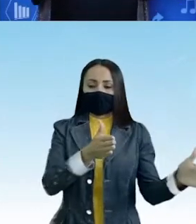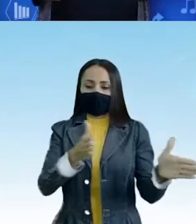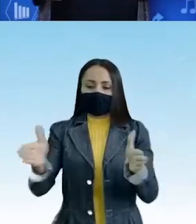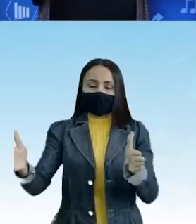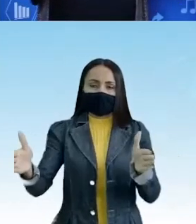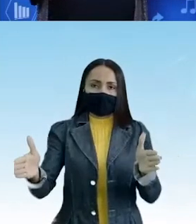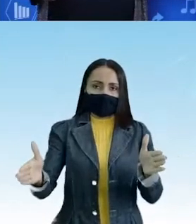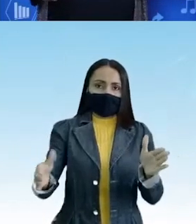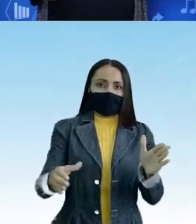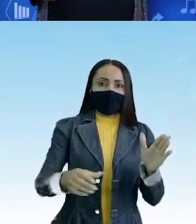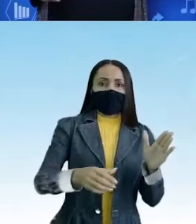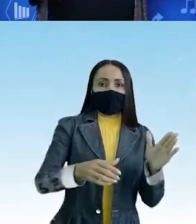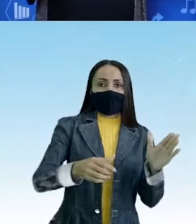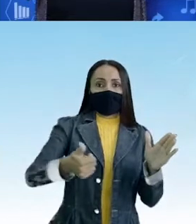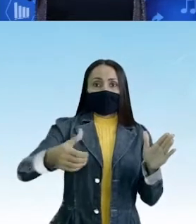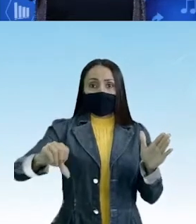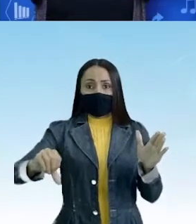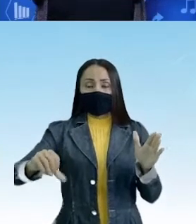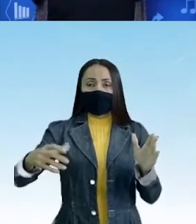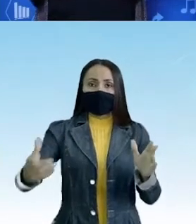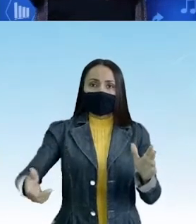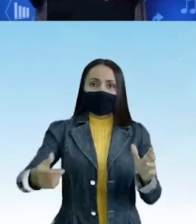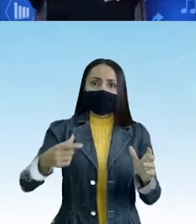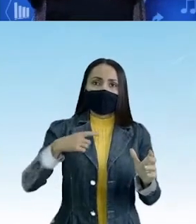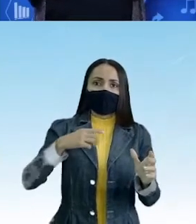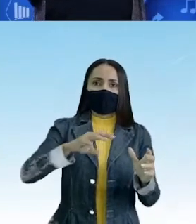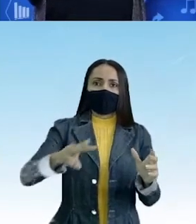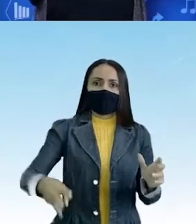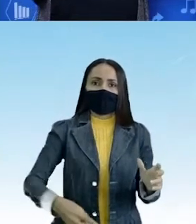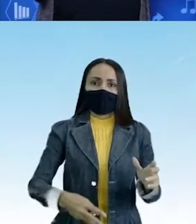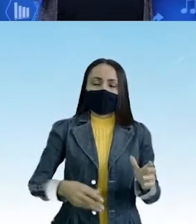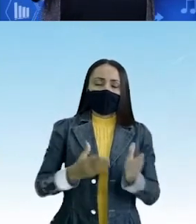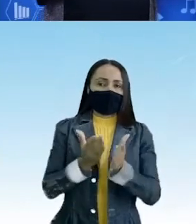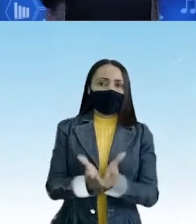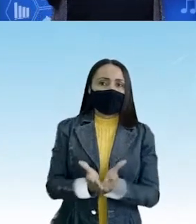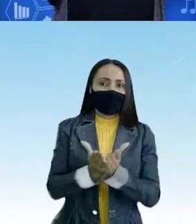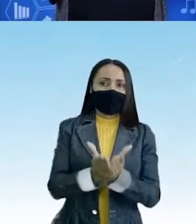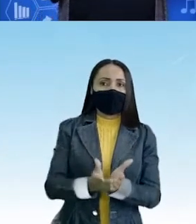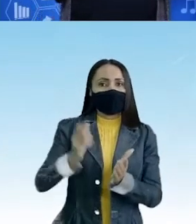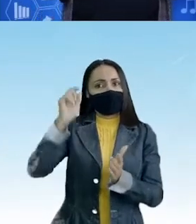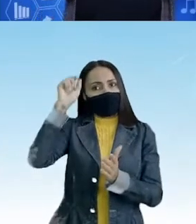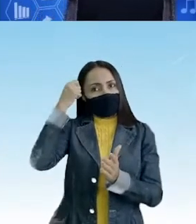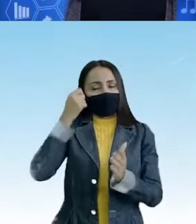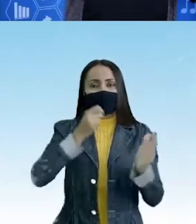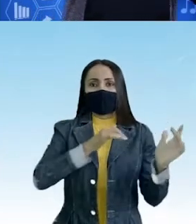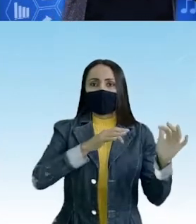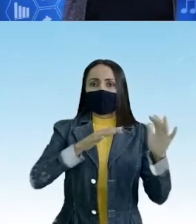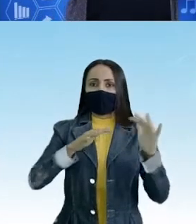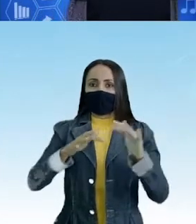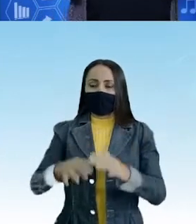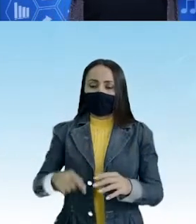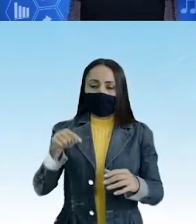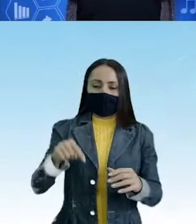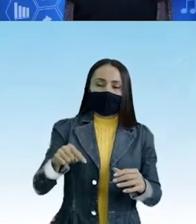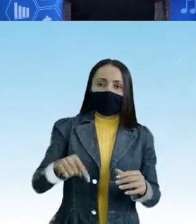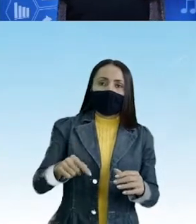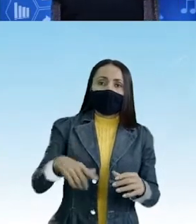Nesse período, desembarcaram no Brasil milhões de negros africanos, são os afros, que vieram para o